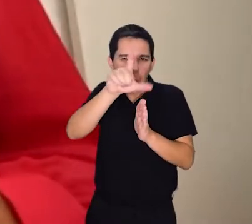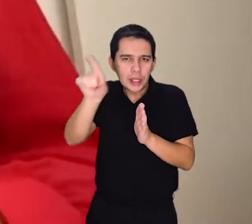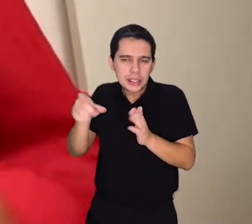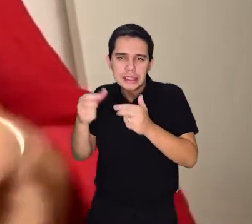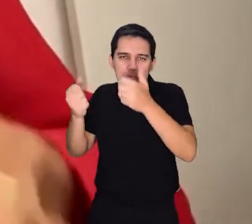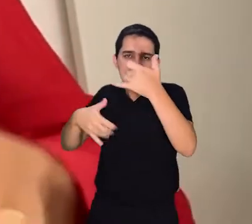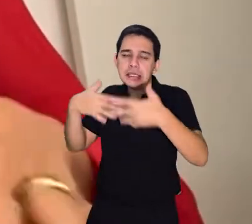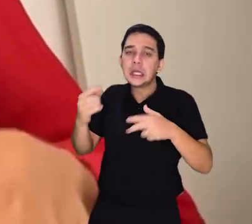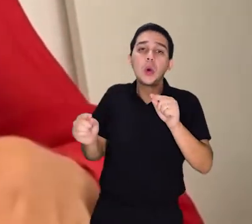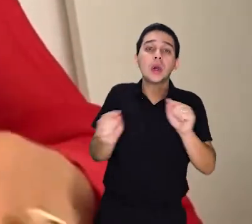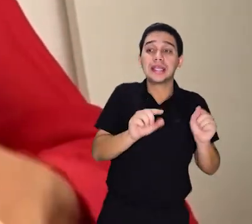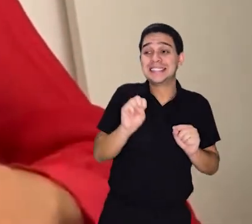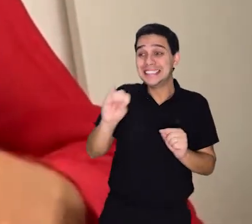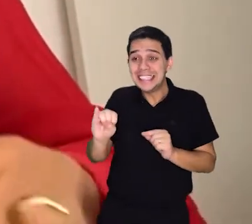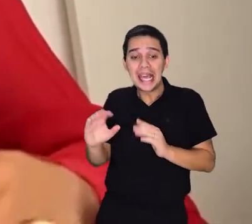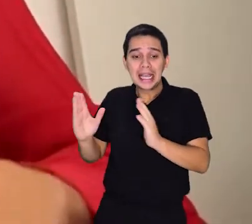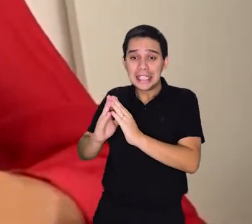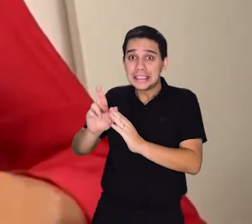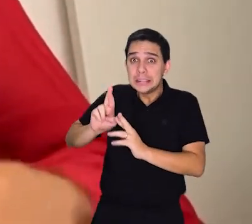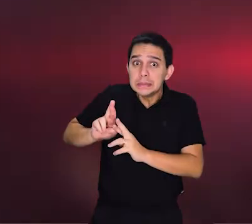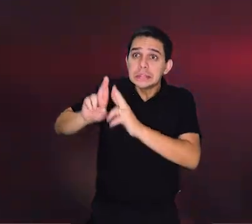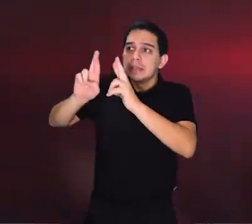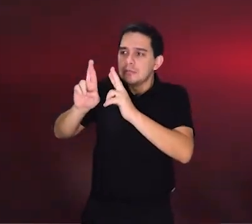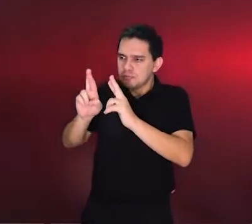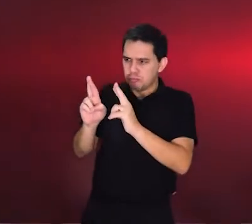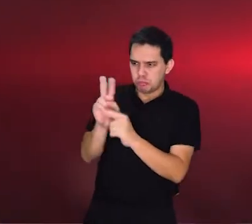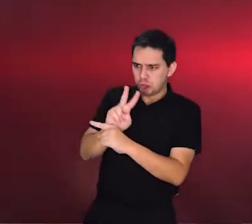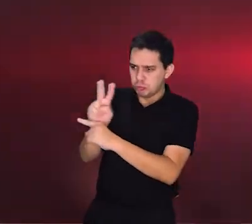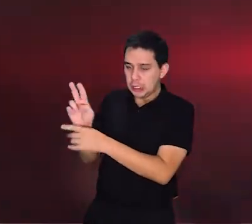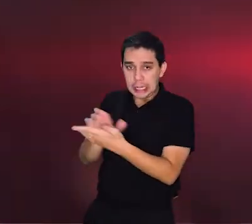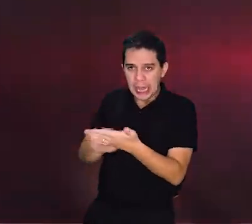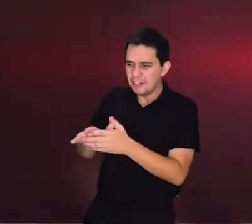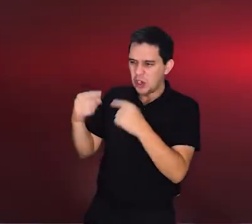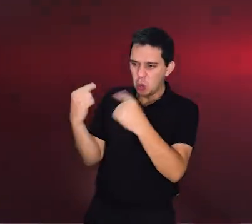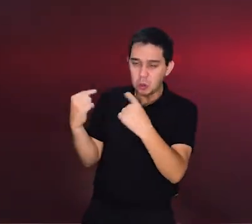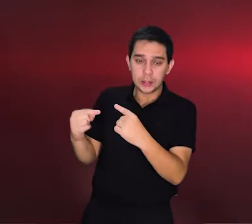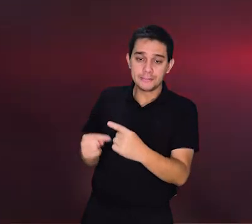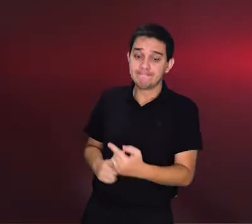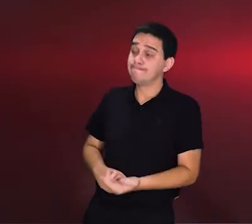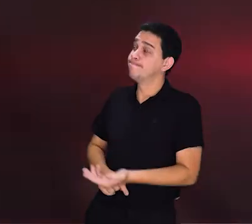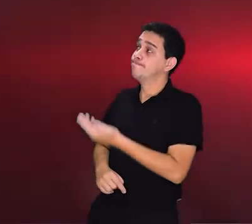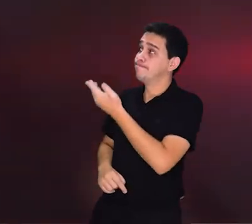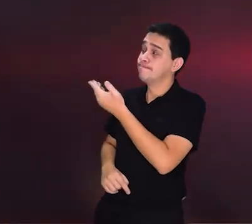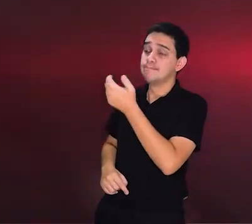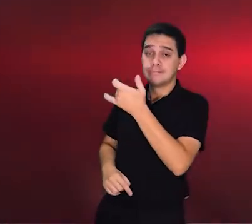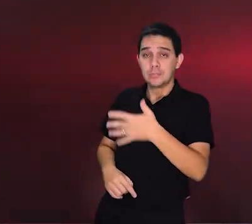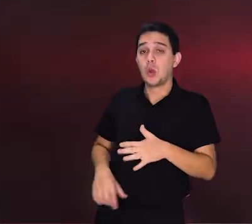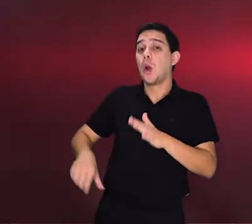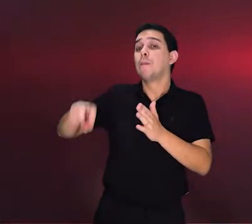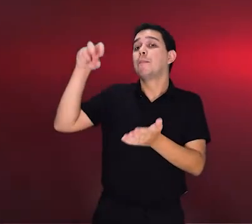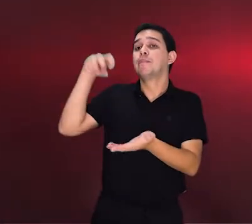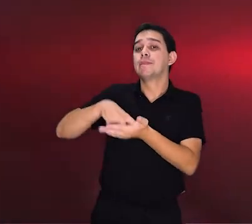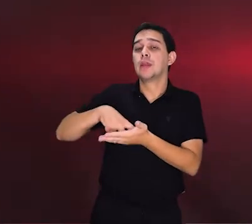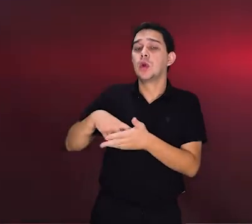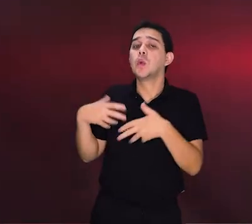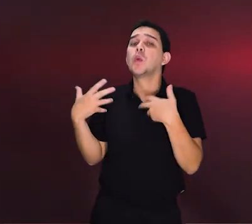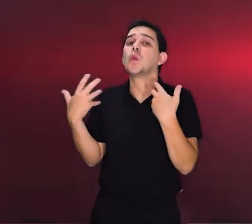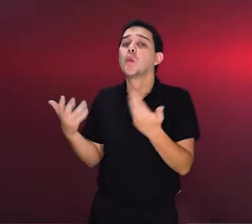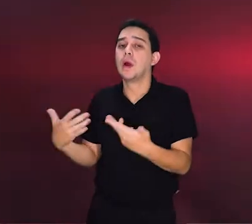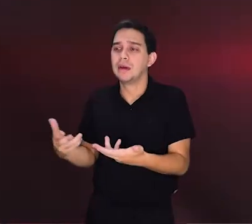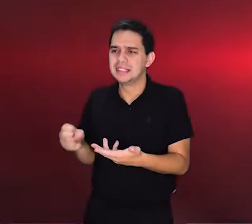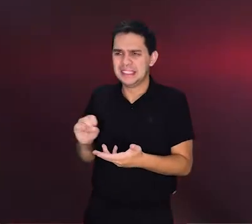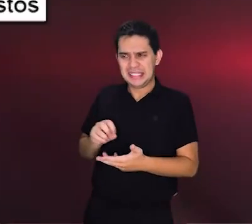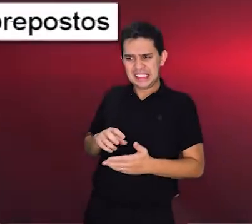que eu expliquei, né, especificamente para o caso que acompanha o Sistema Nacional de Medida Socioeducativa. No caso de